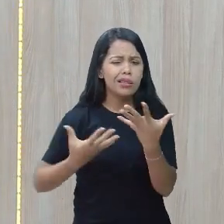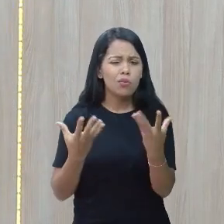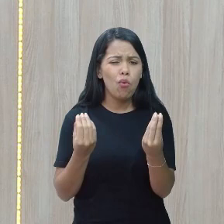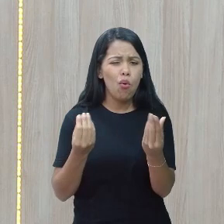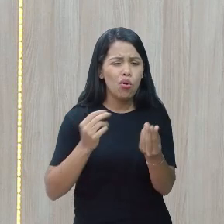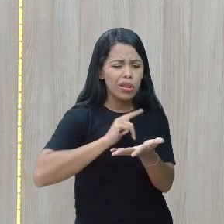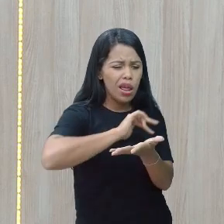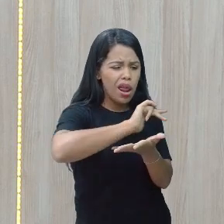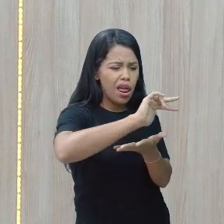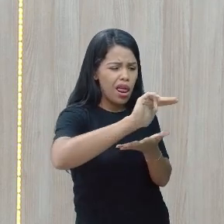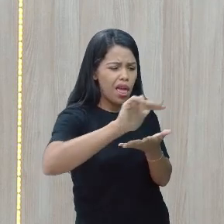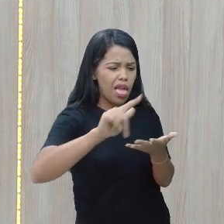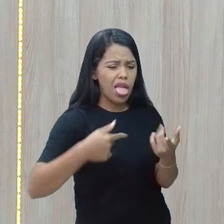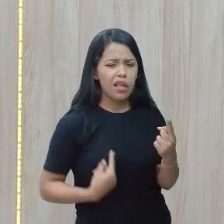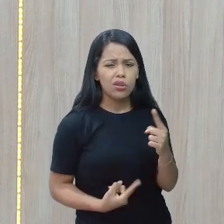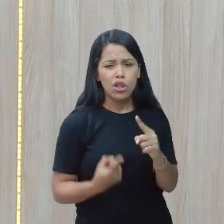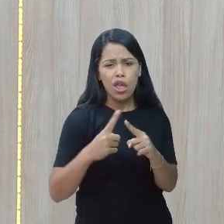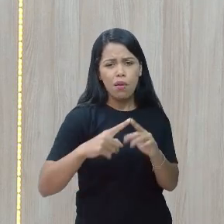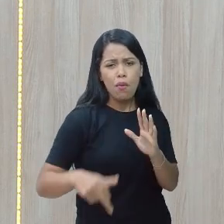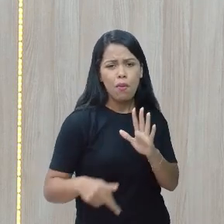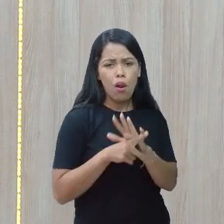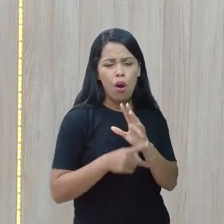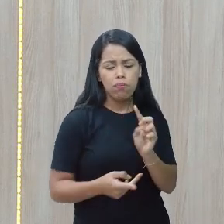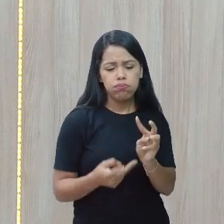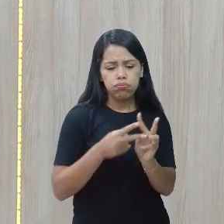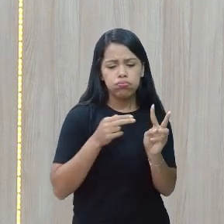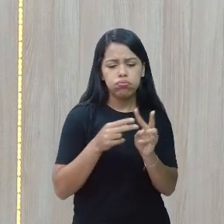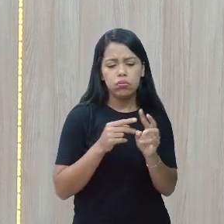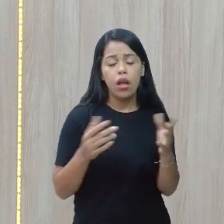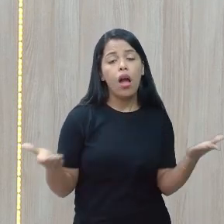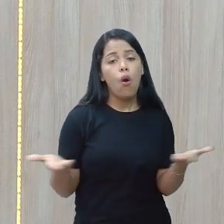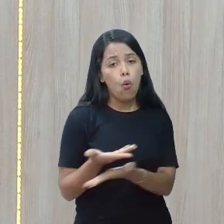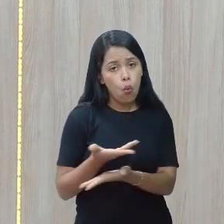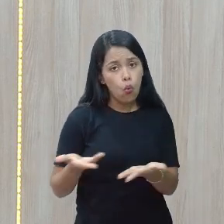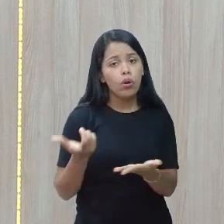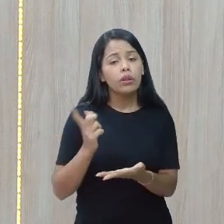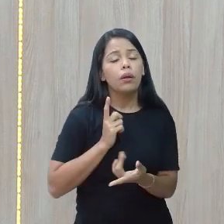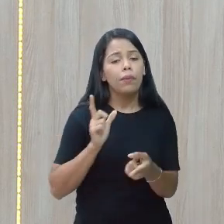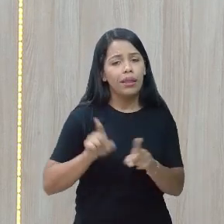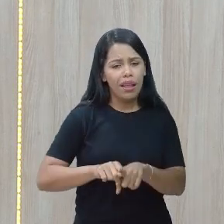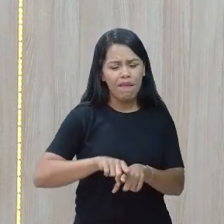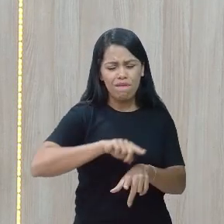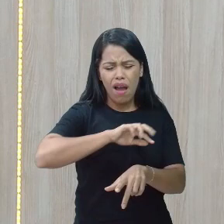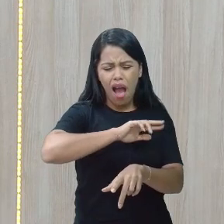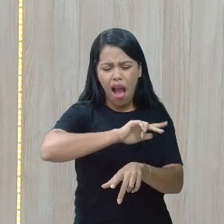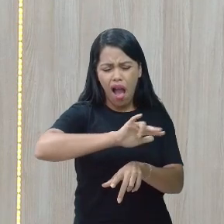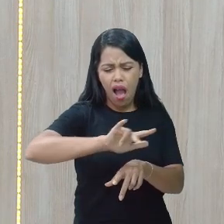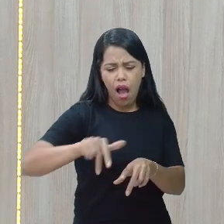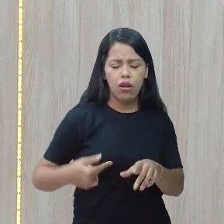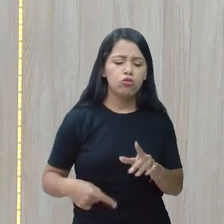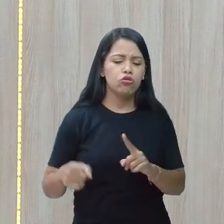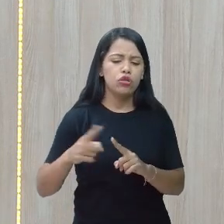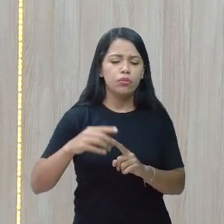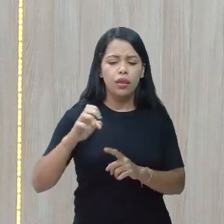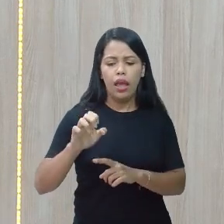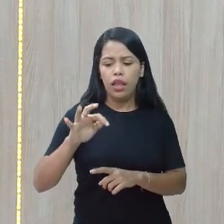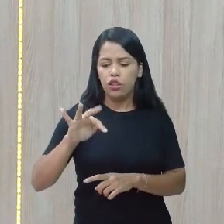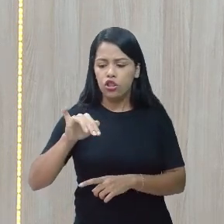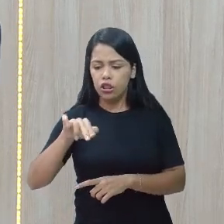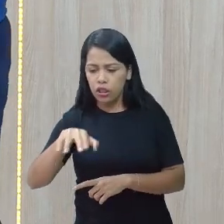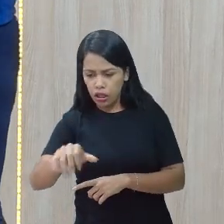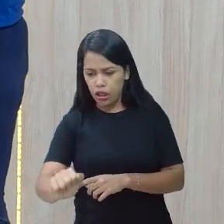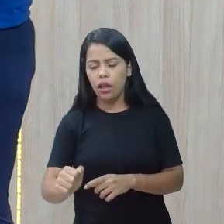etnias, e hoje ainda existem centenas de etnias que estão presentes hoje ainda no